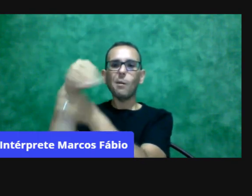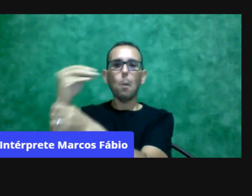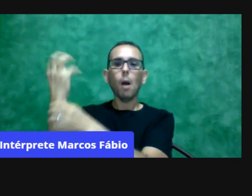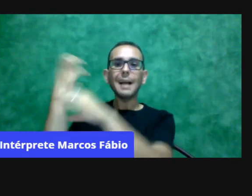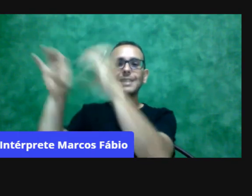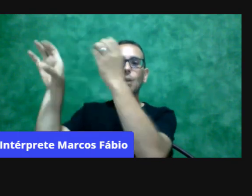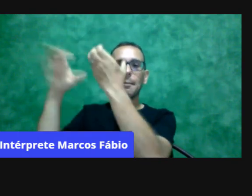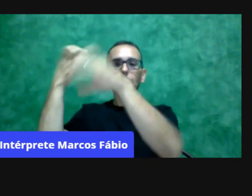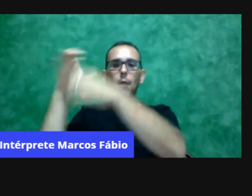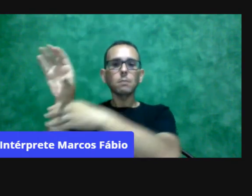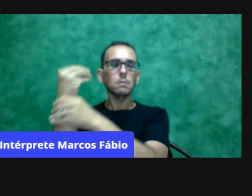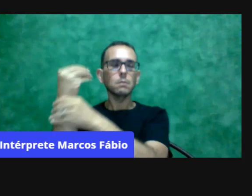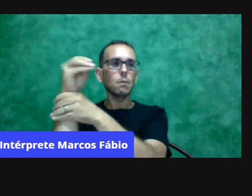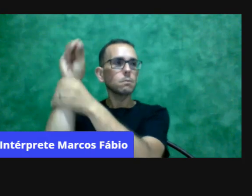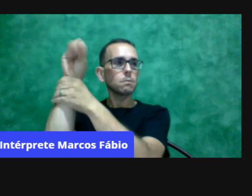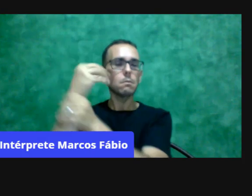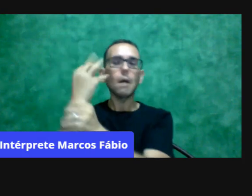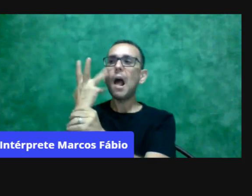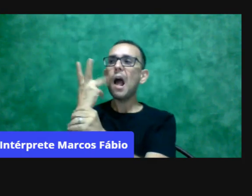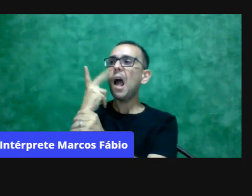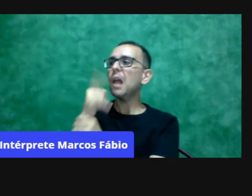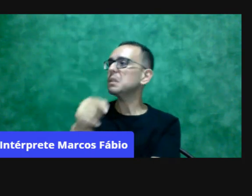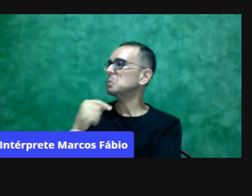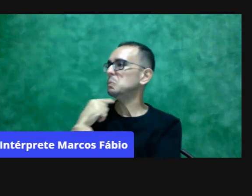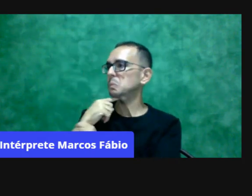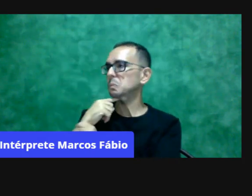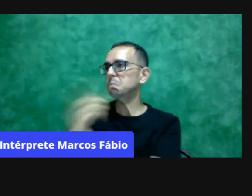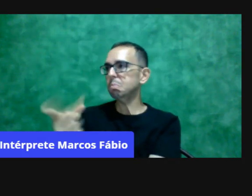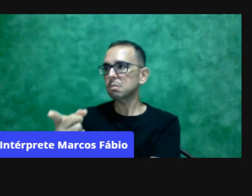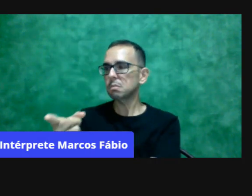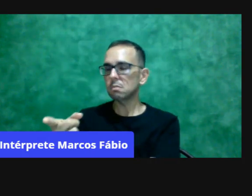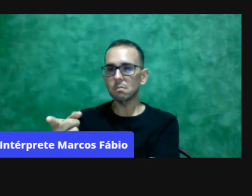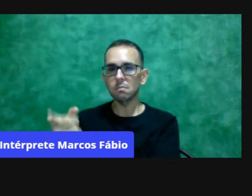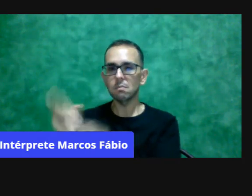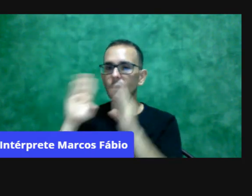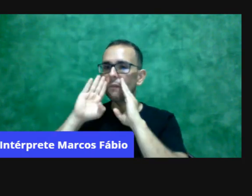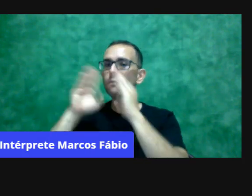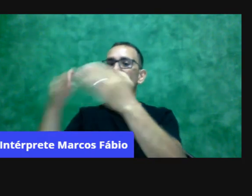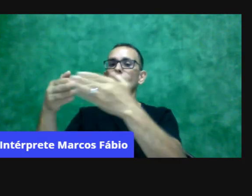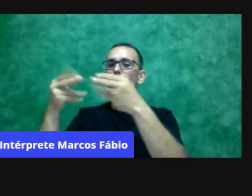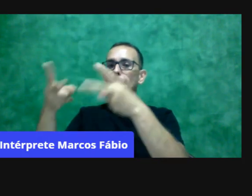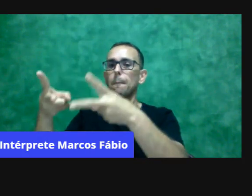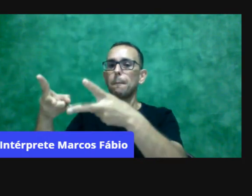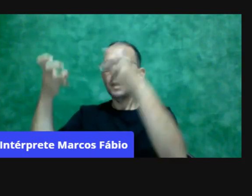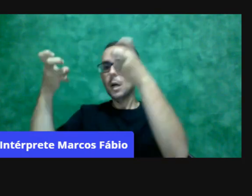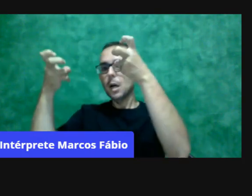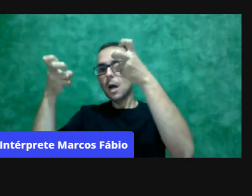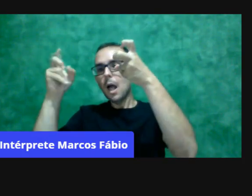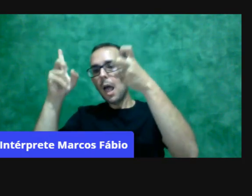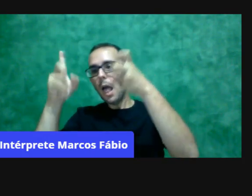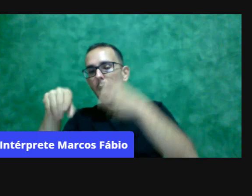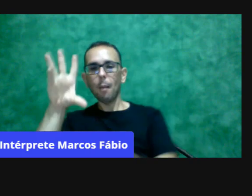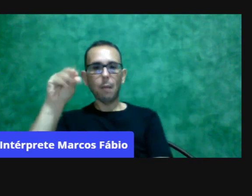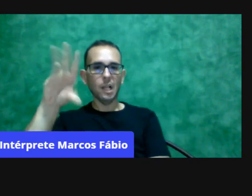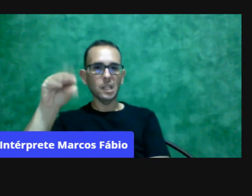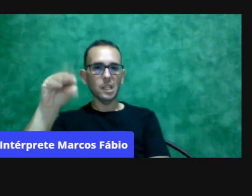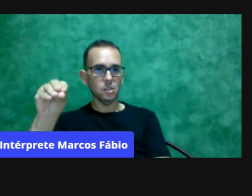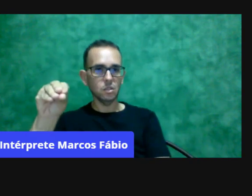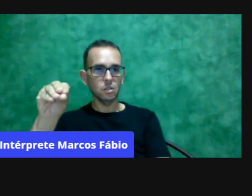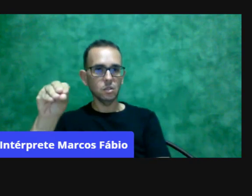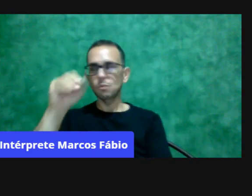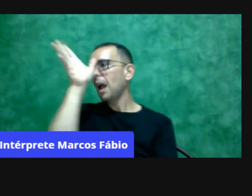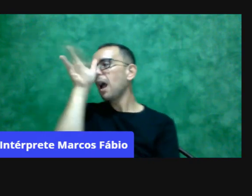assim. E a criança não consegue focar e perceber se isso é um patinho, se é uma